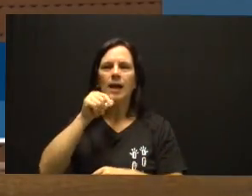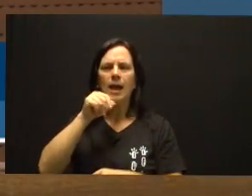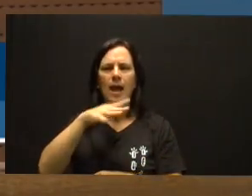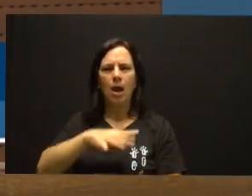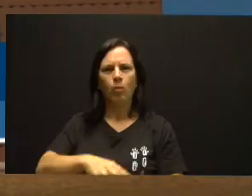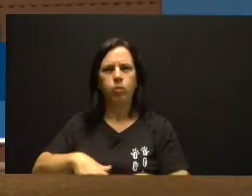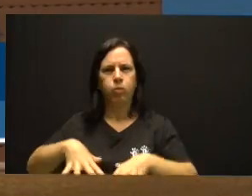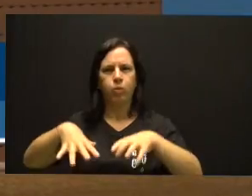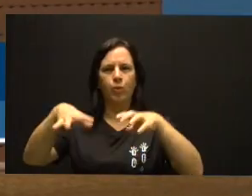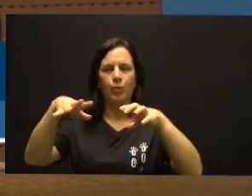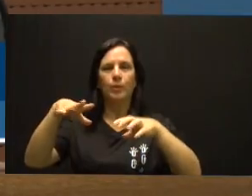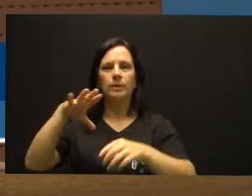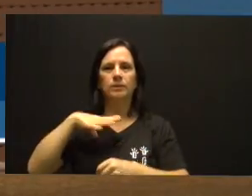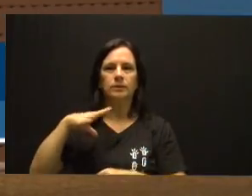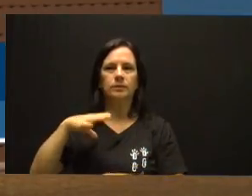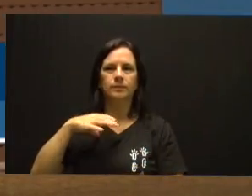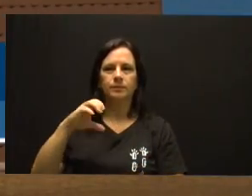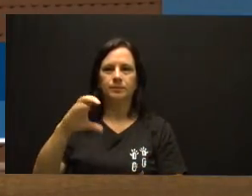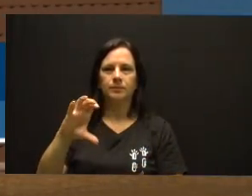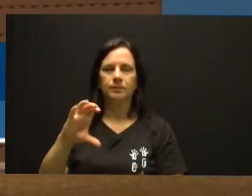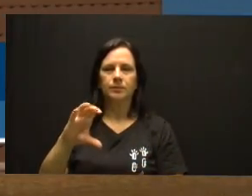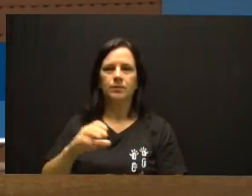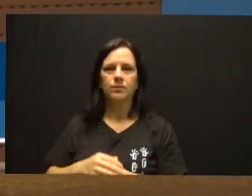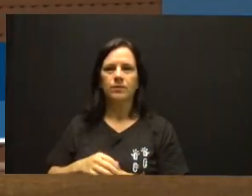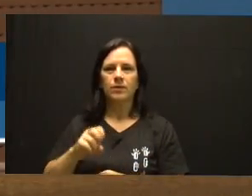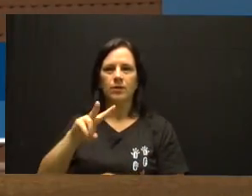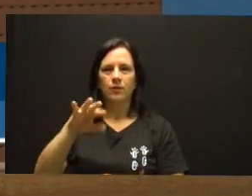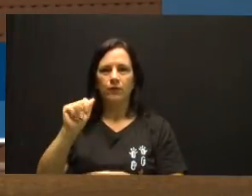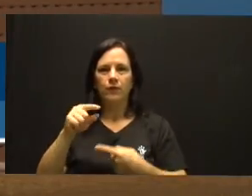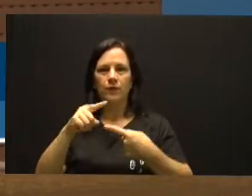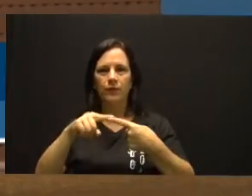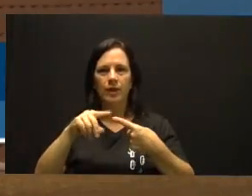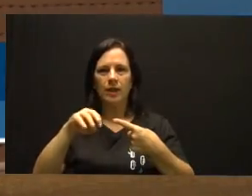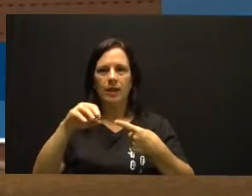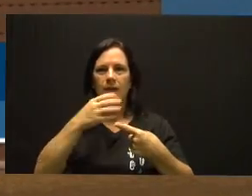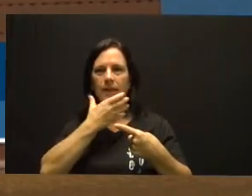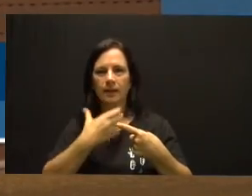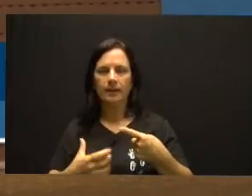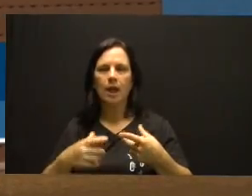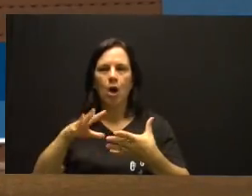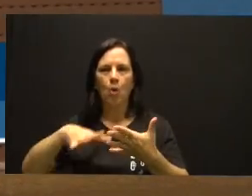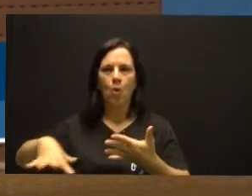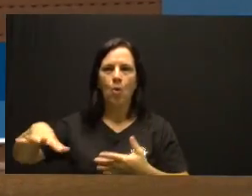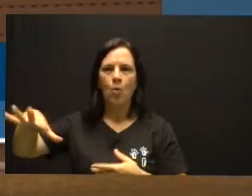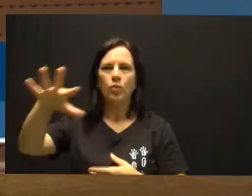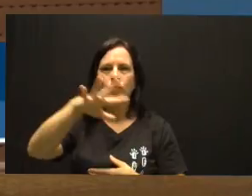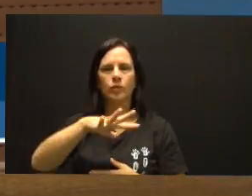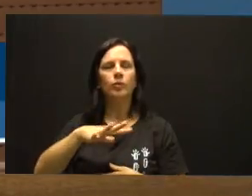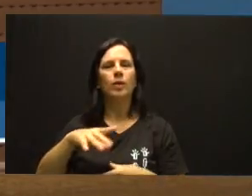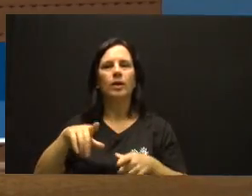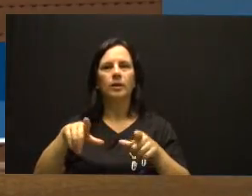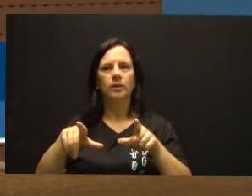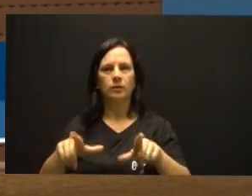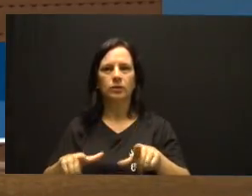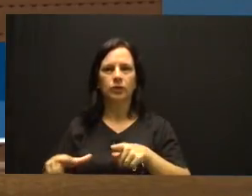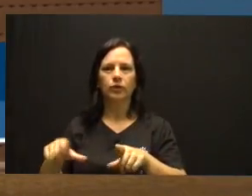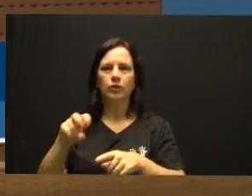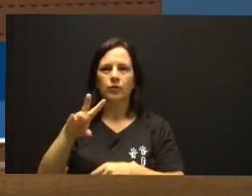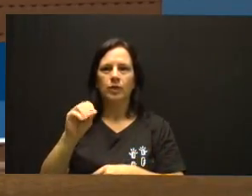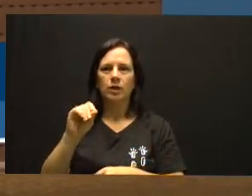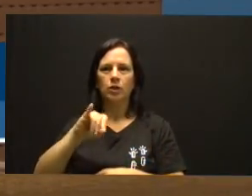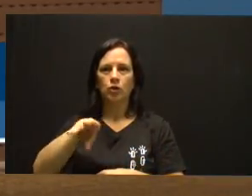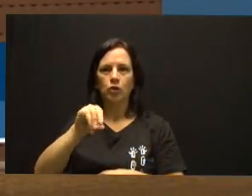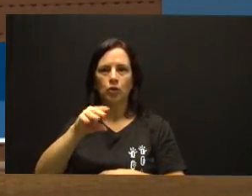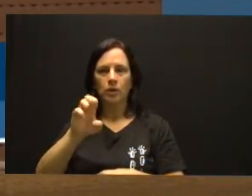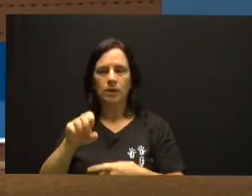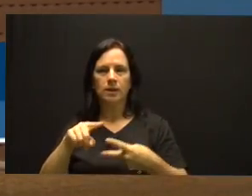cidade. Considerando o apelo de moradores da Vila Natal e também de vários bairros da cidade, como Vila São José, Vila